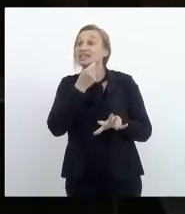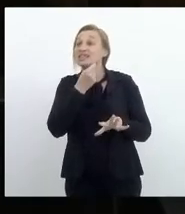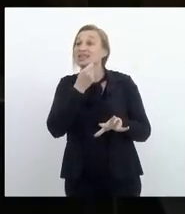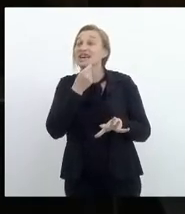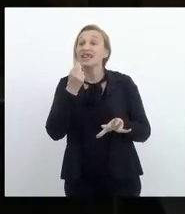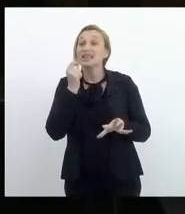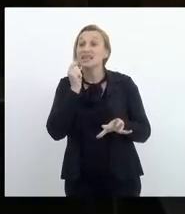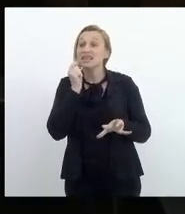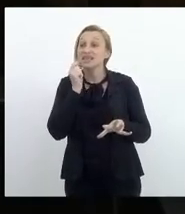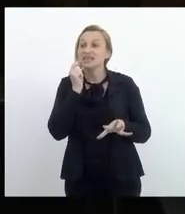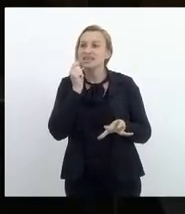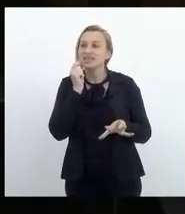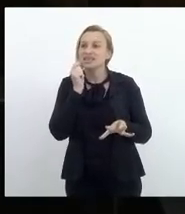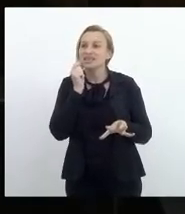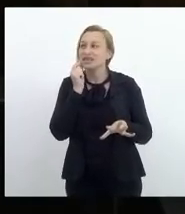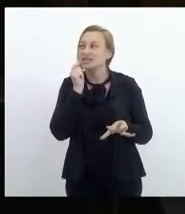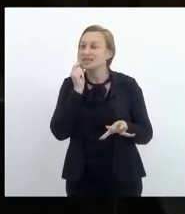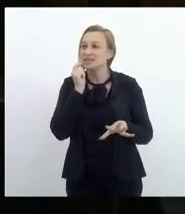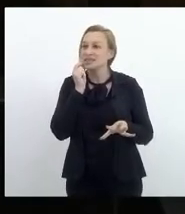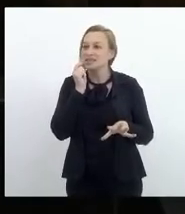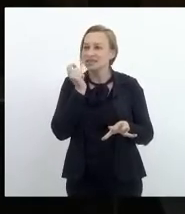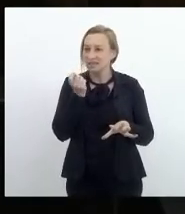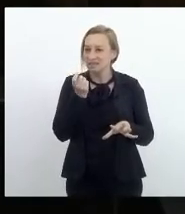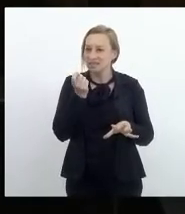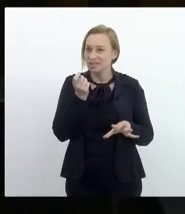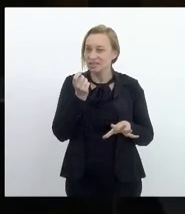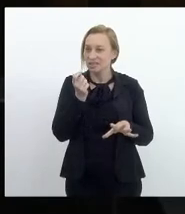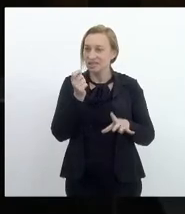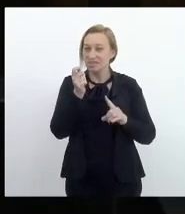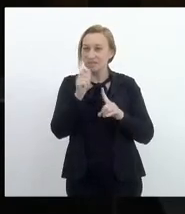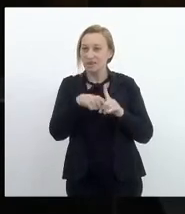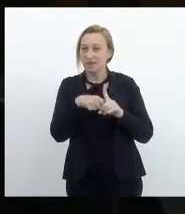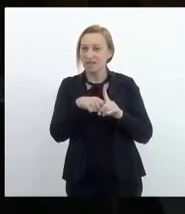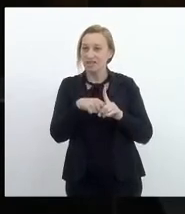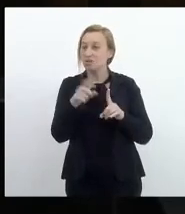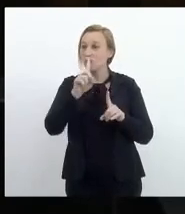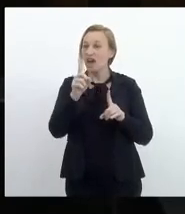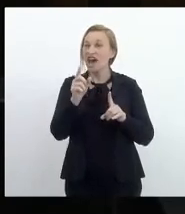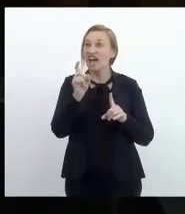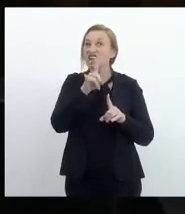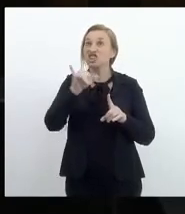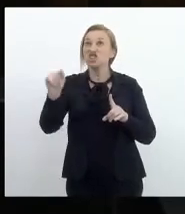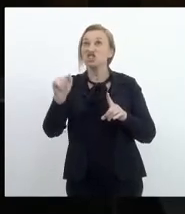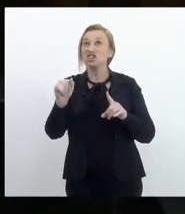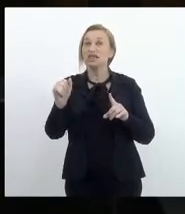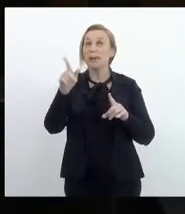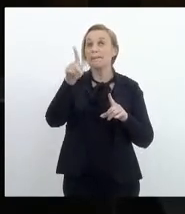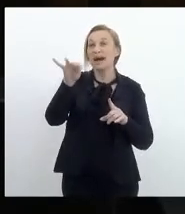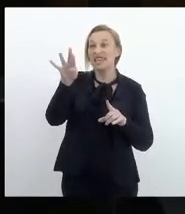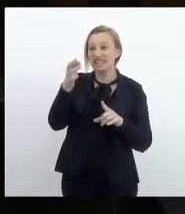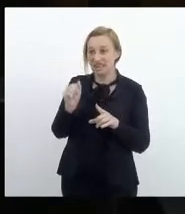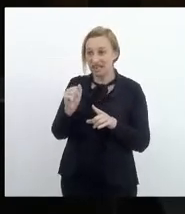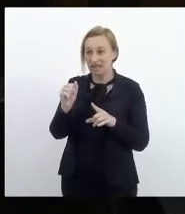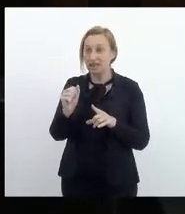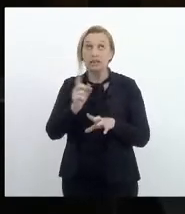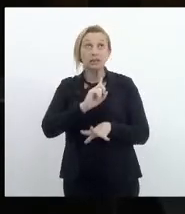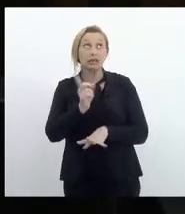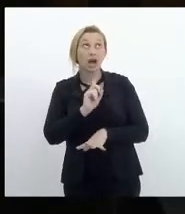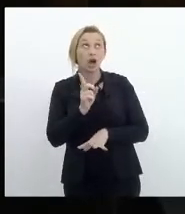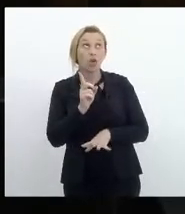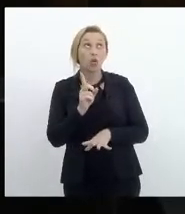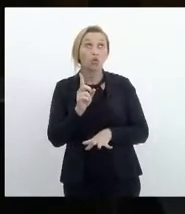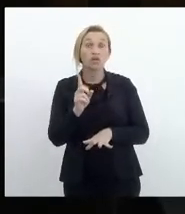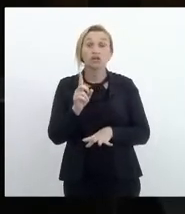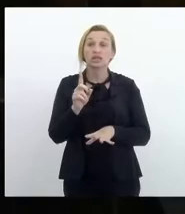não está sendo visto como dia de comemoração do dia da Pátria nem o